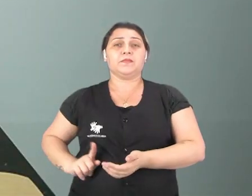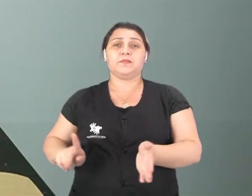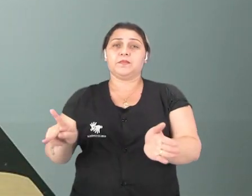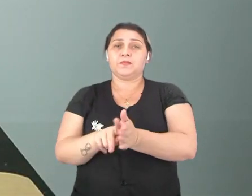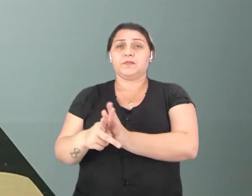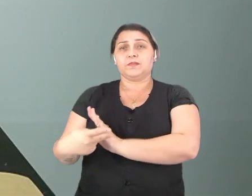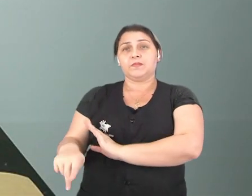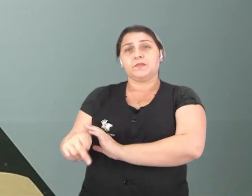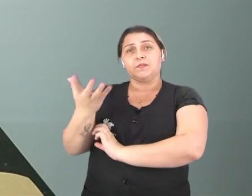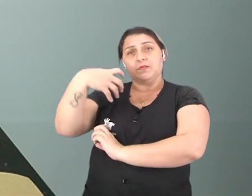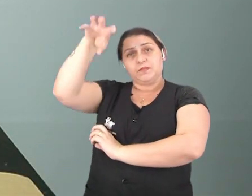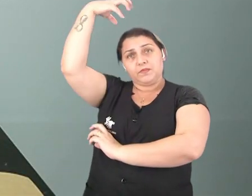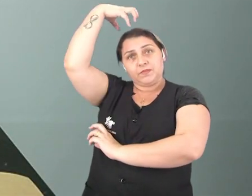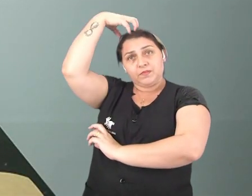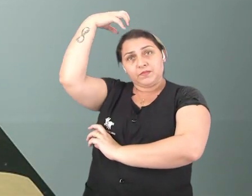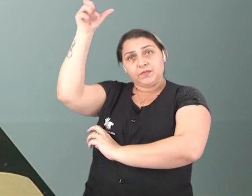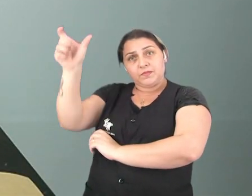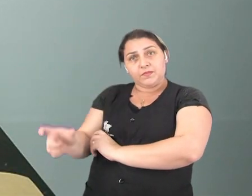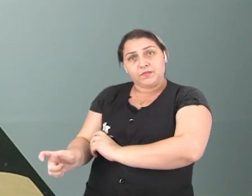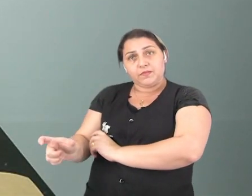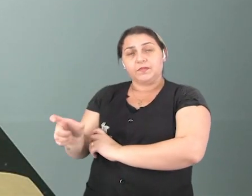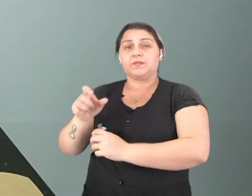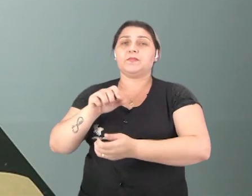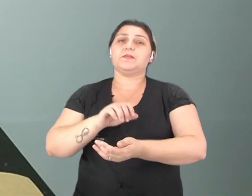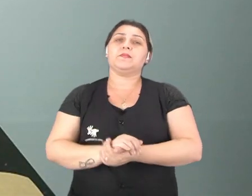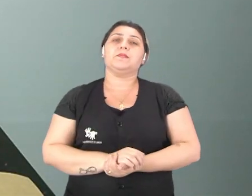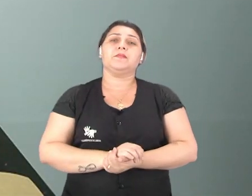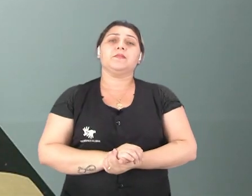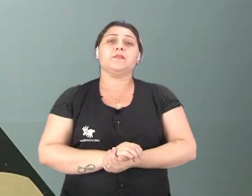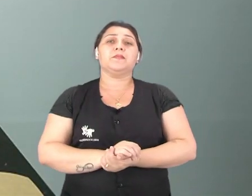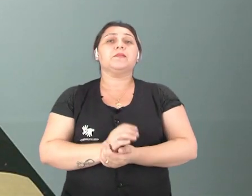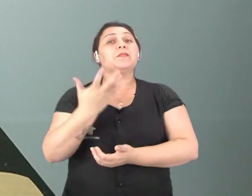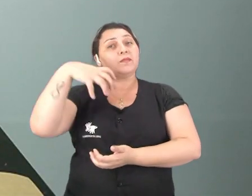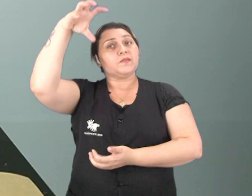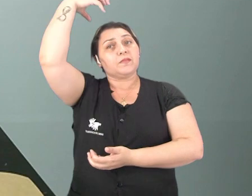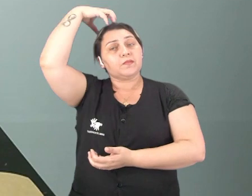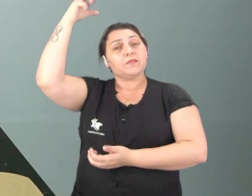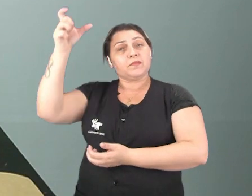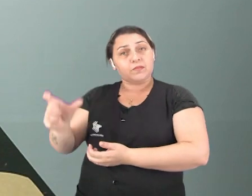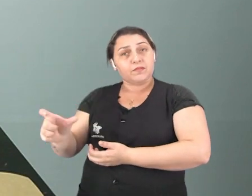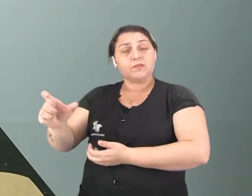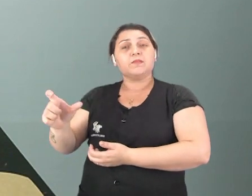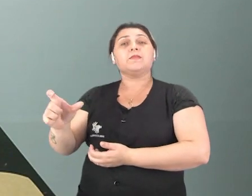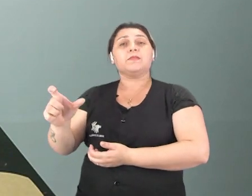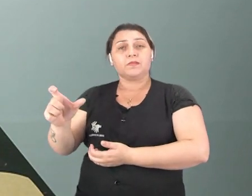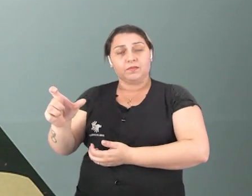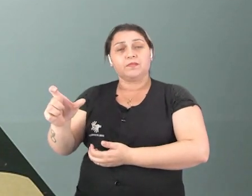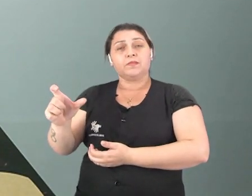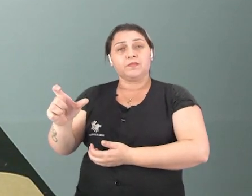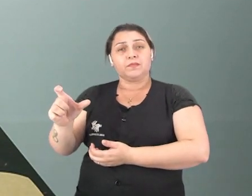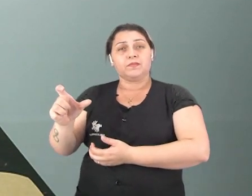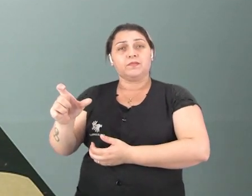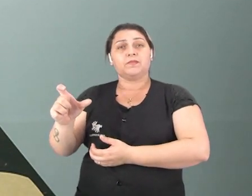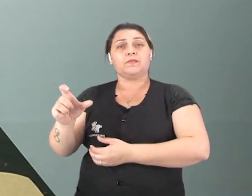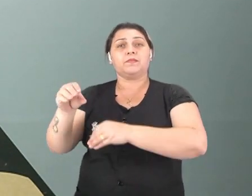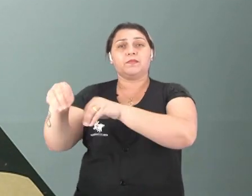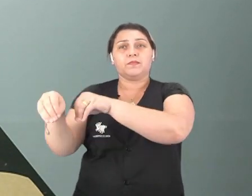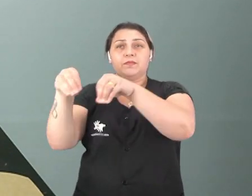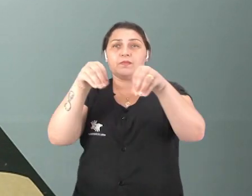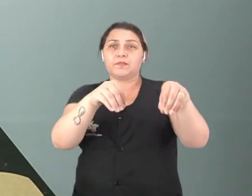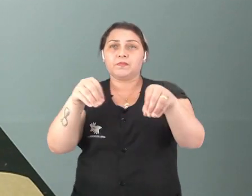um rei, certinho? E esse rei, ele governa e vai passando, né, o